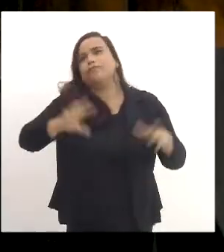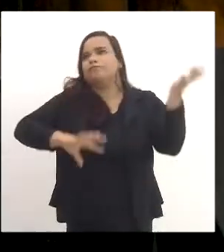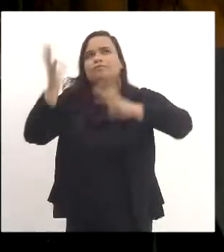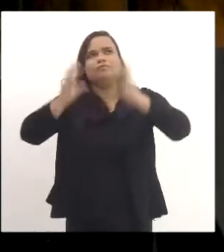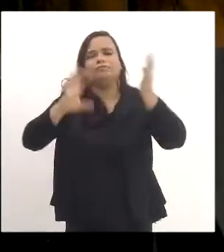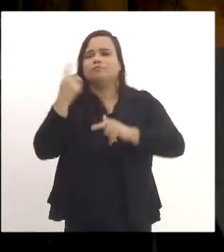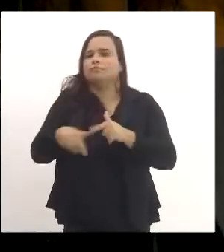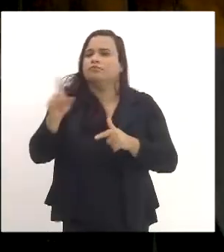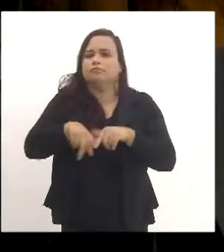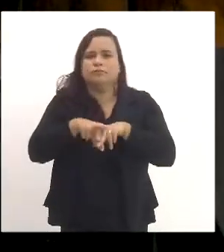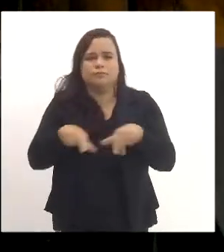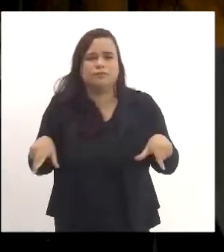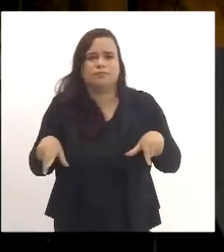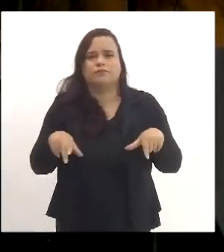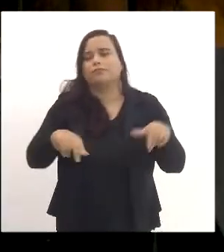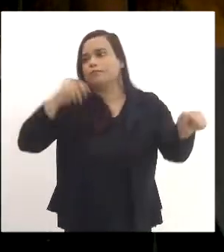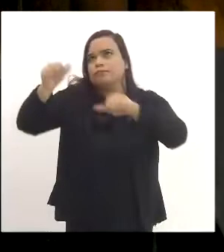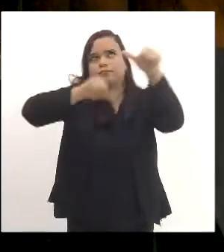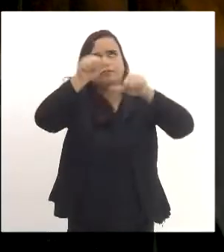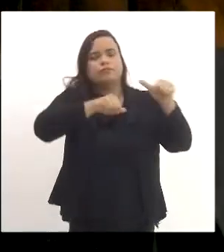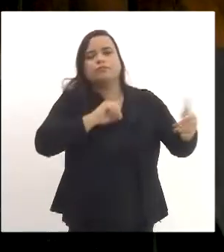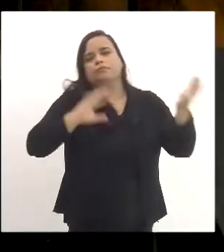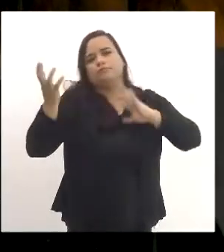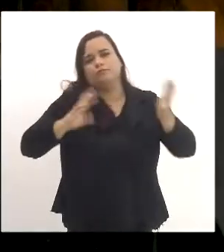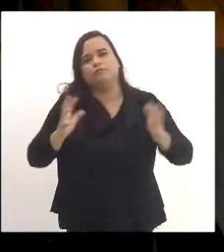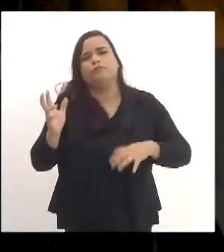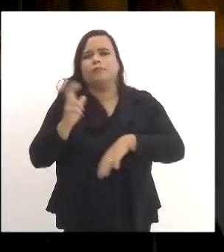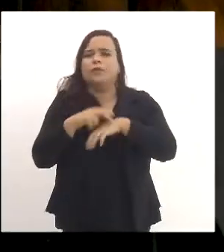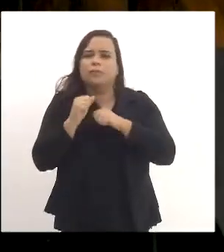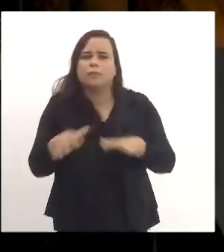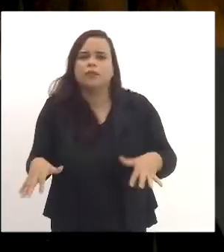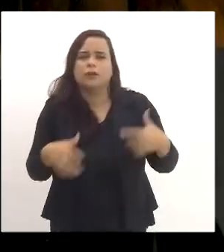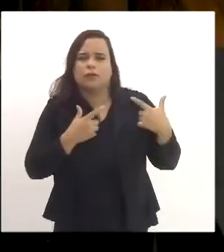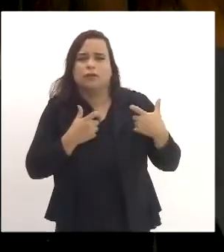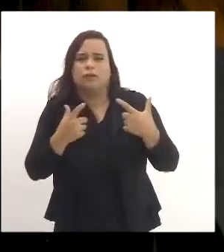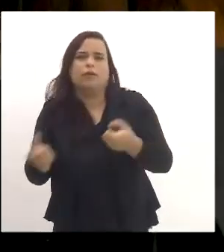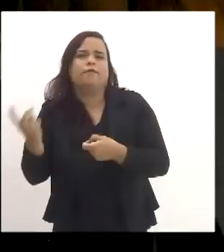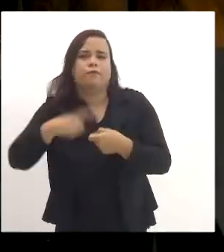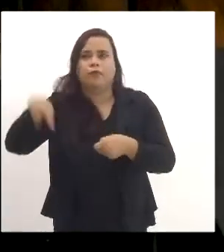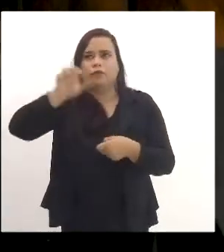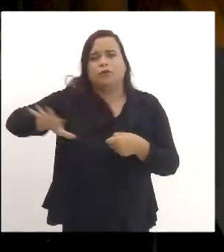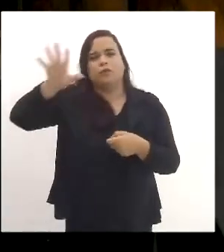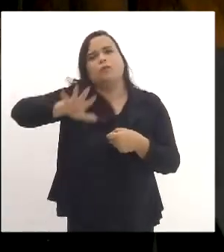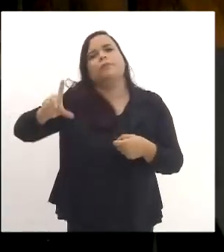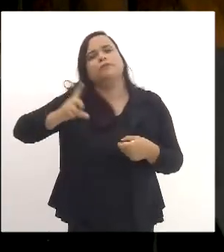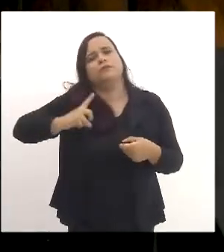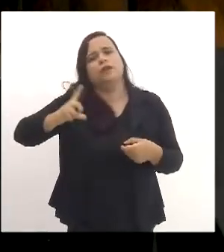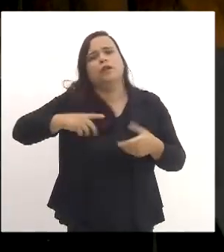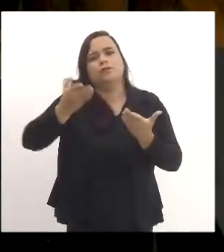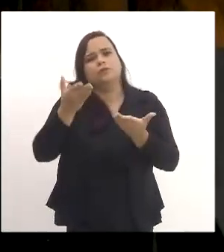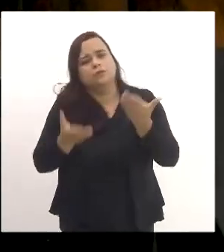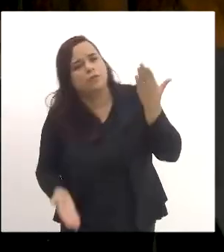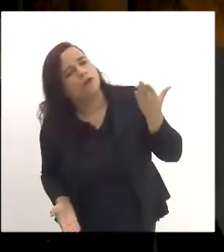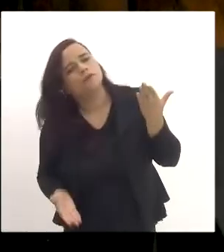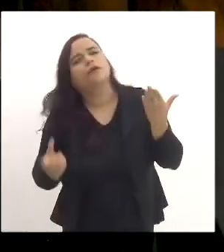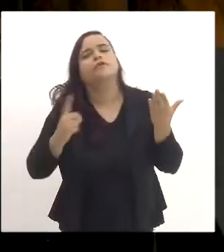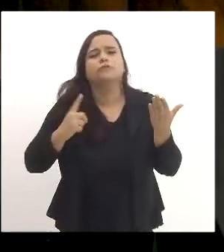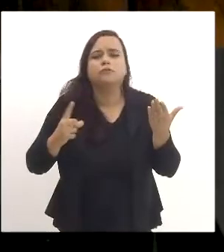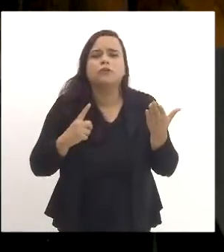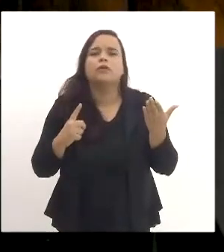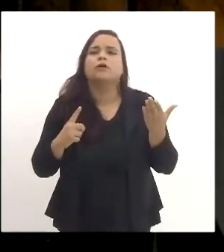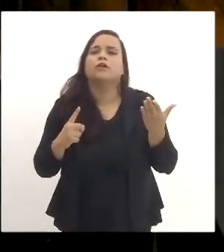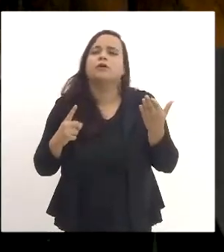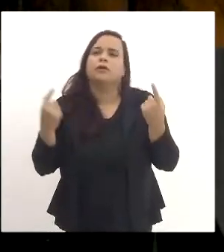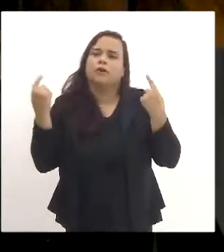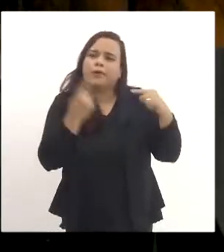as migrações climáticas, a pandemia, a guerra de volta na Europa, a desigualdade crescente, o